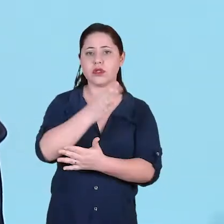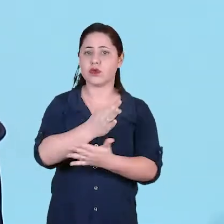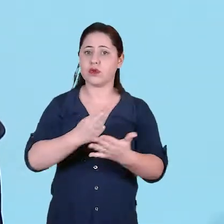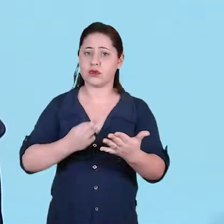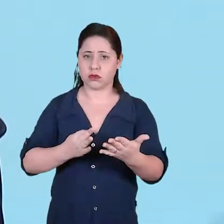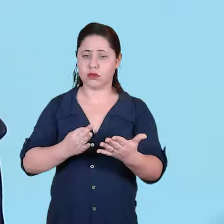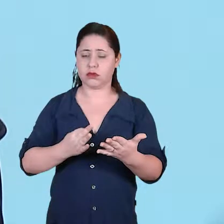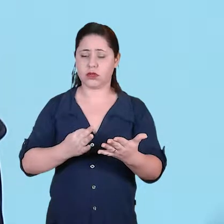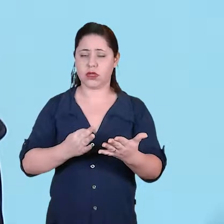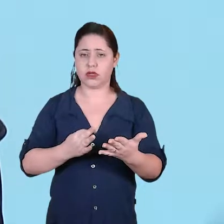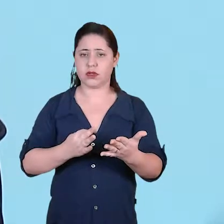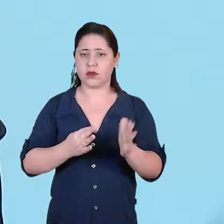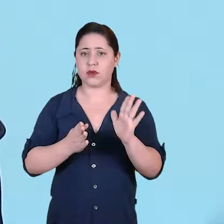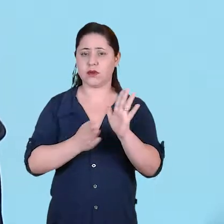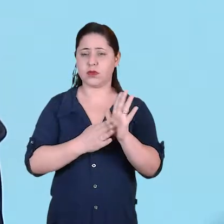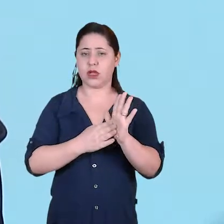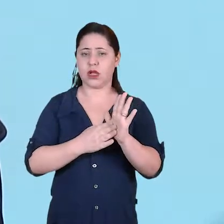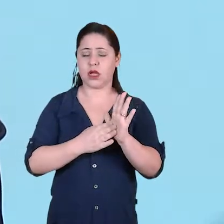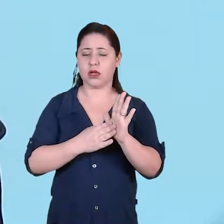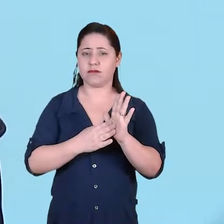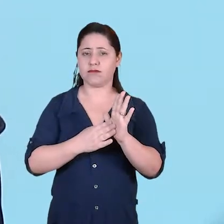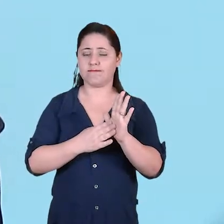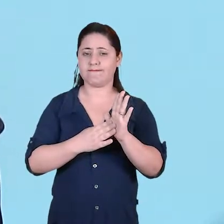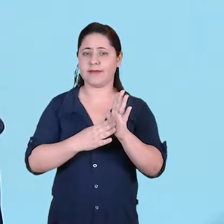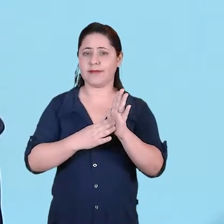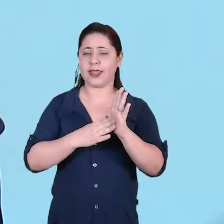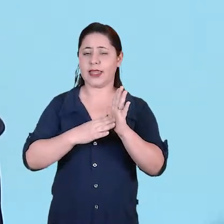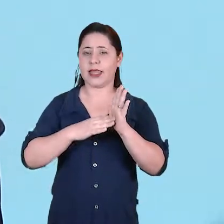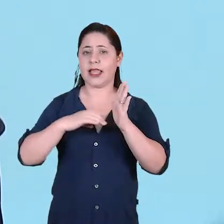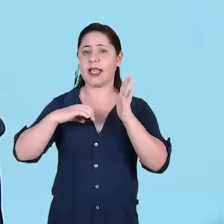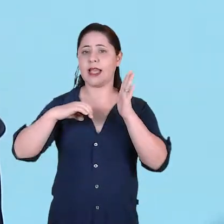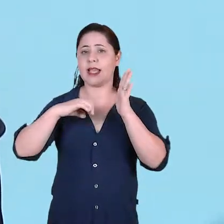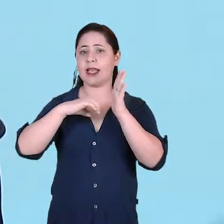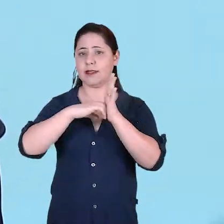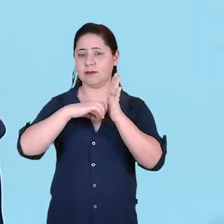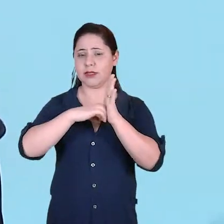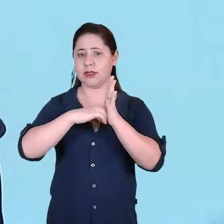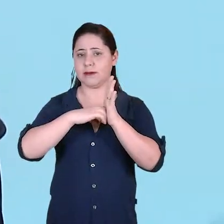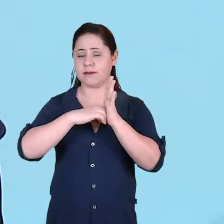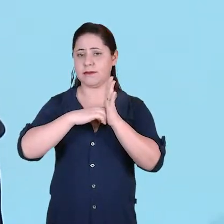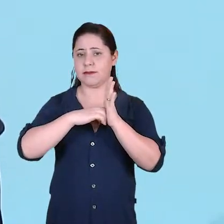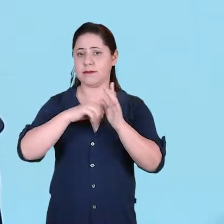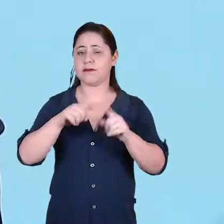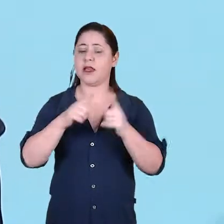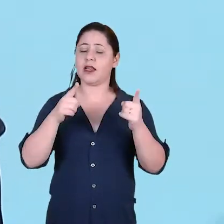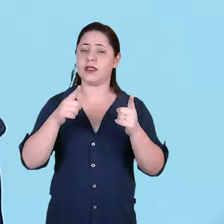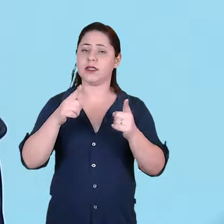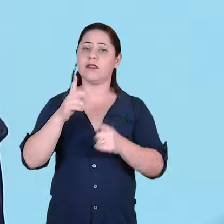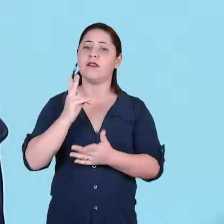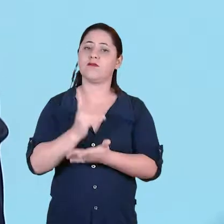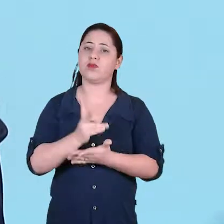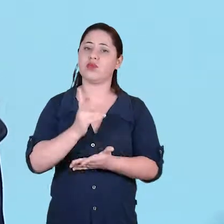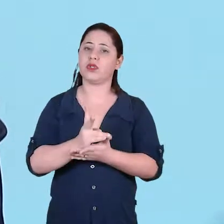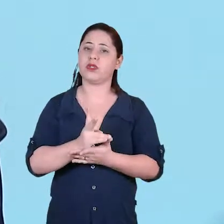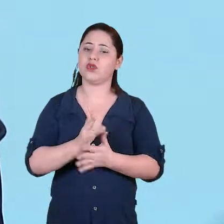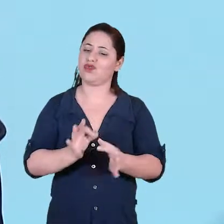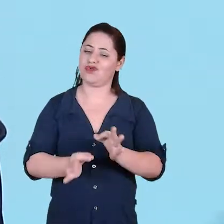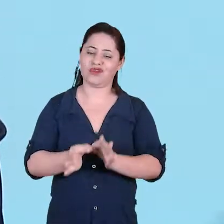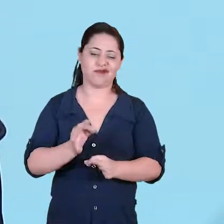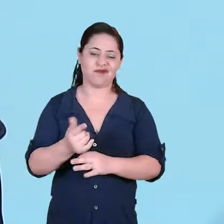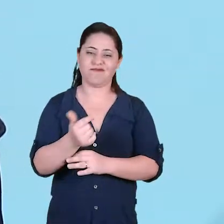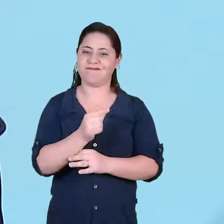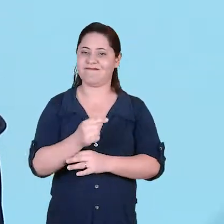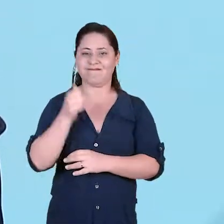texto na Câmara Federal, mas ainda continua, né, uma injustiça em relação